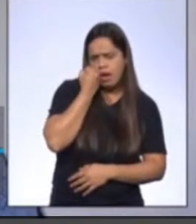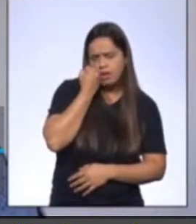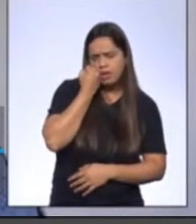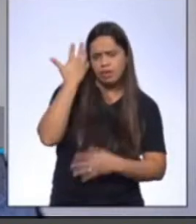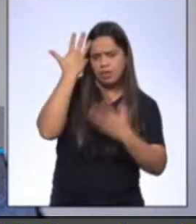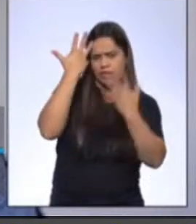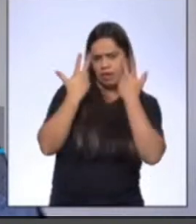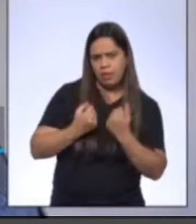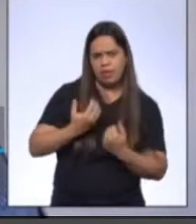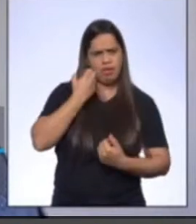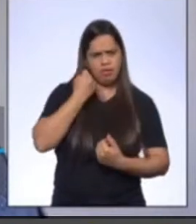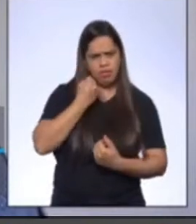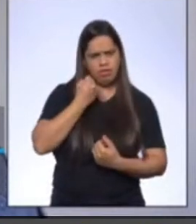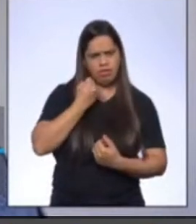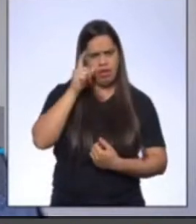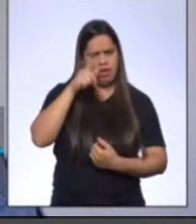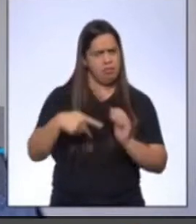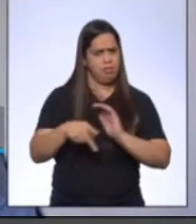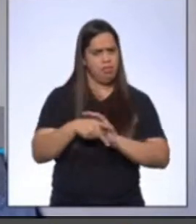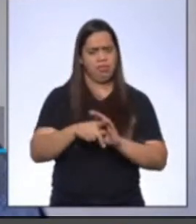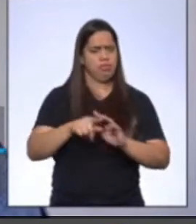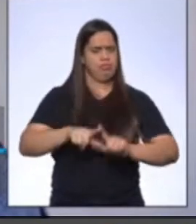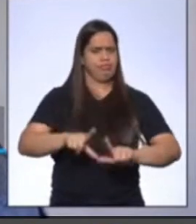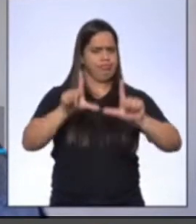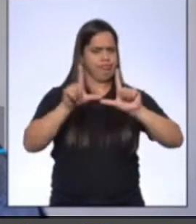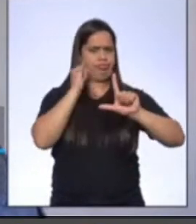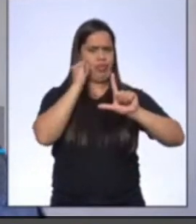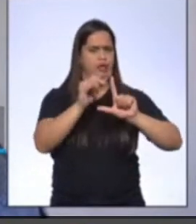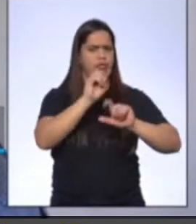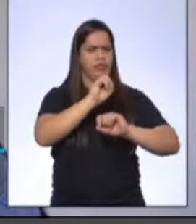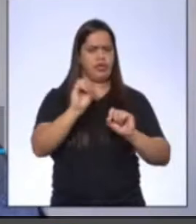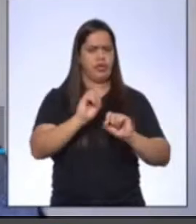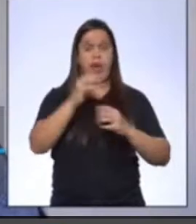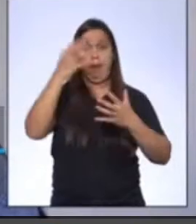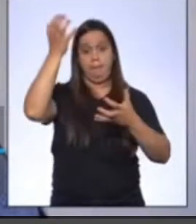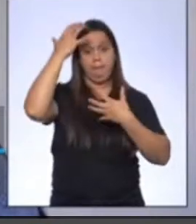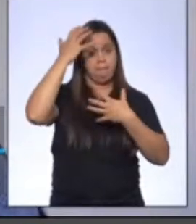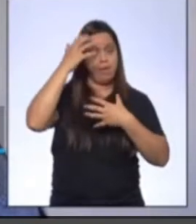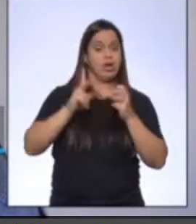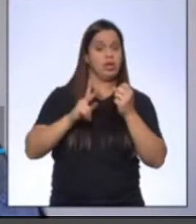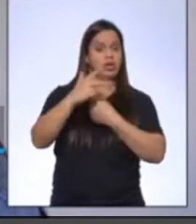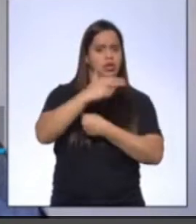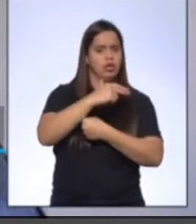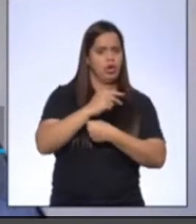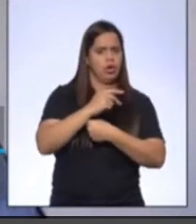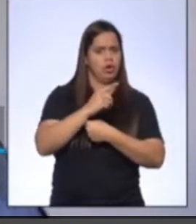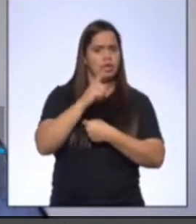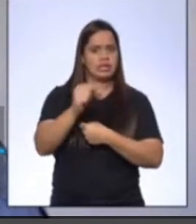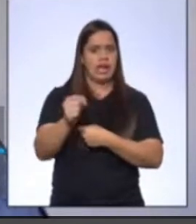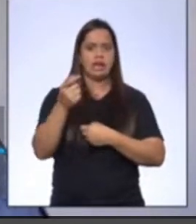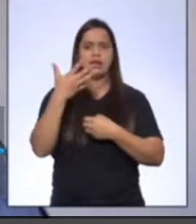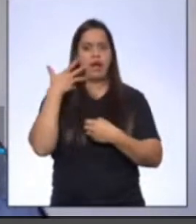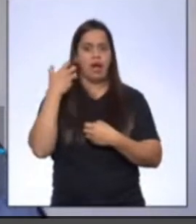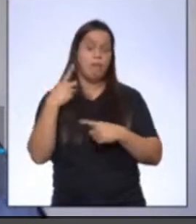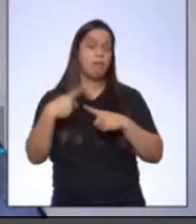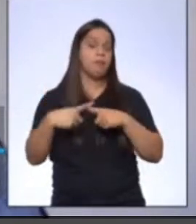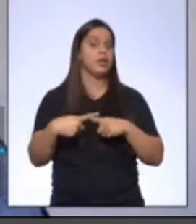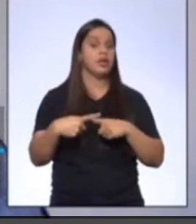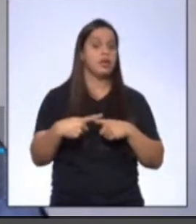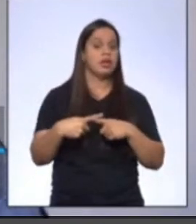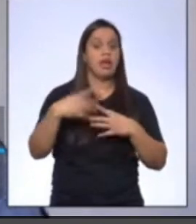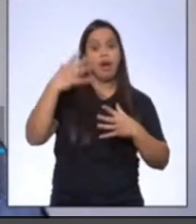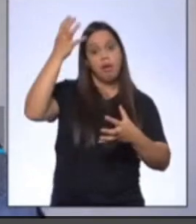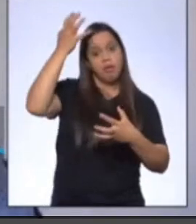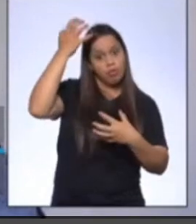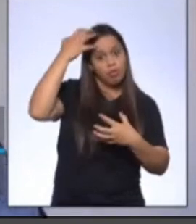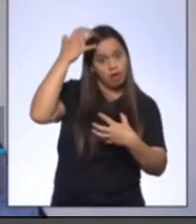adotar pequenos animais nesse cartaz, né? Esse anúncio. É banho e tosa que são cão, sai um gato, é porque está sendo dado um banho no seu